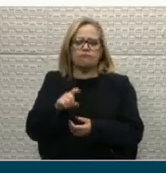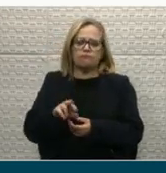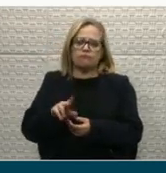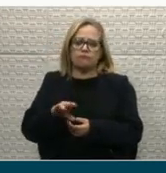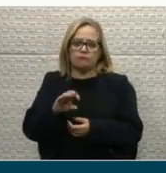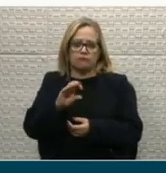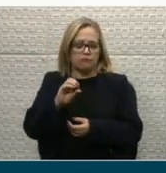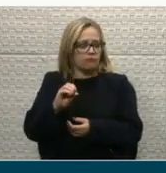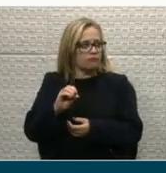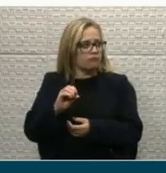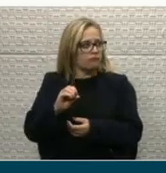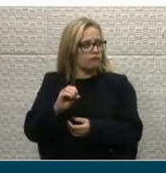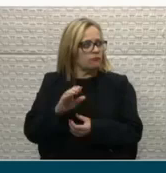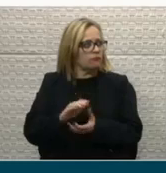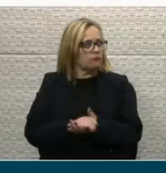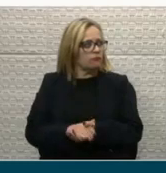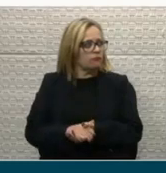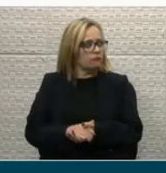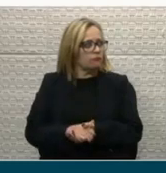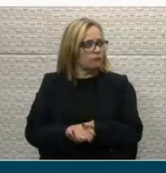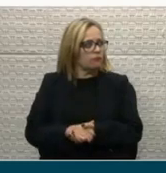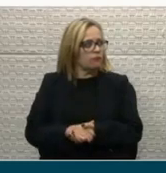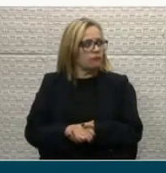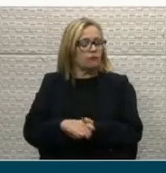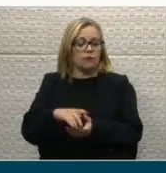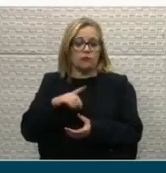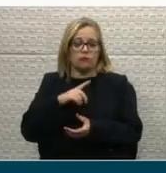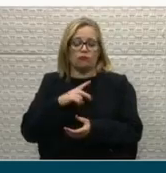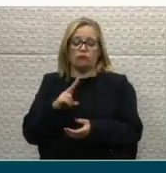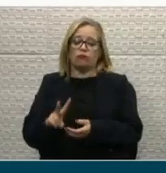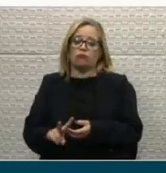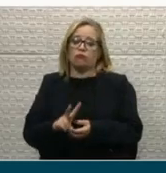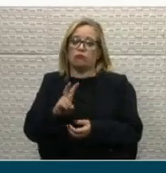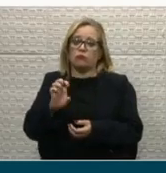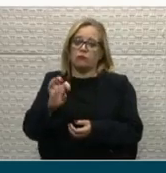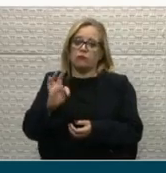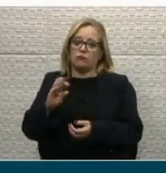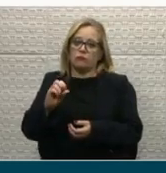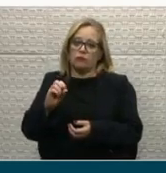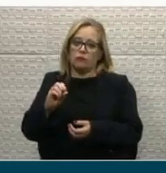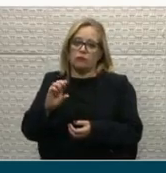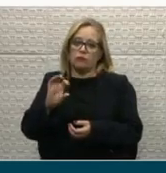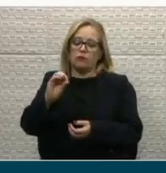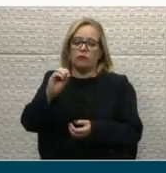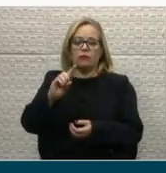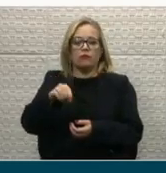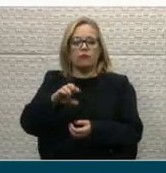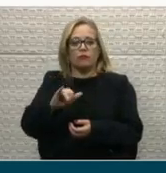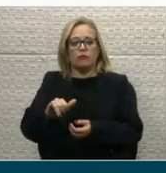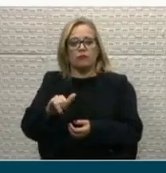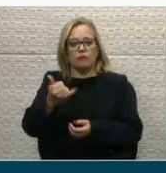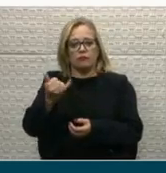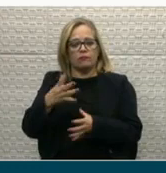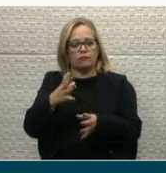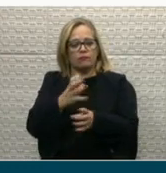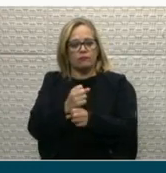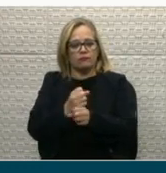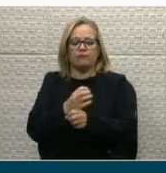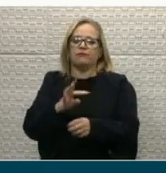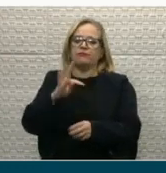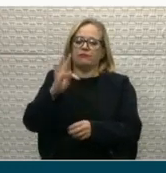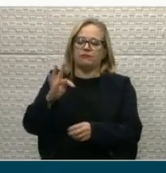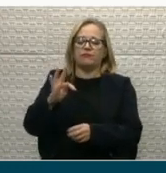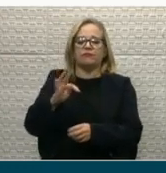0. Então, eu vou tomar um vetor na forma 0y. Quando eu calculo t